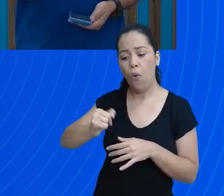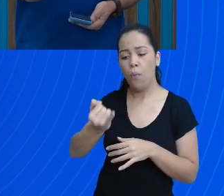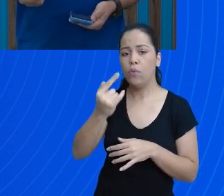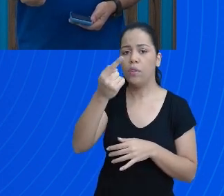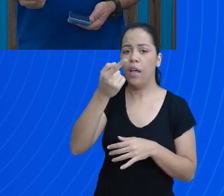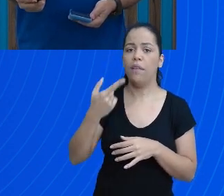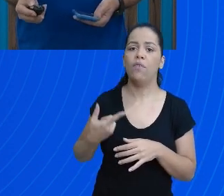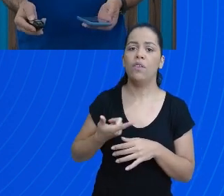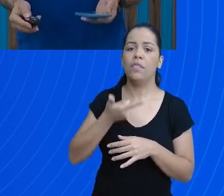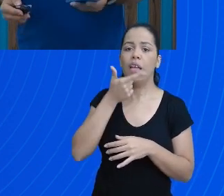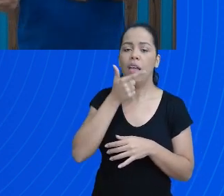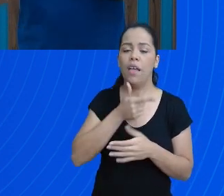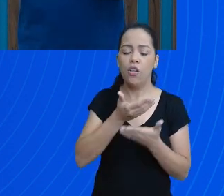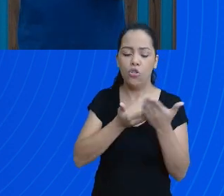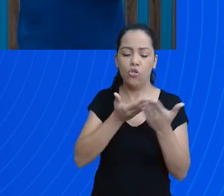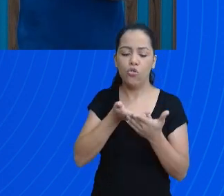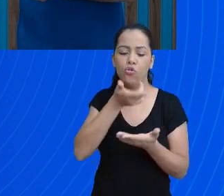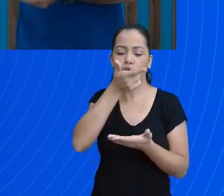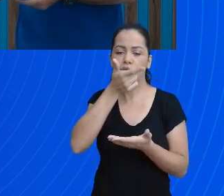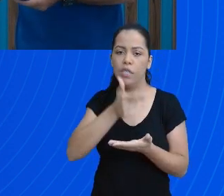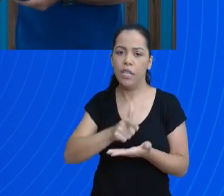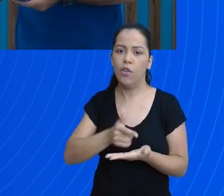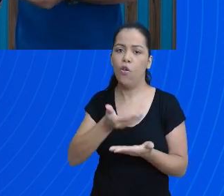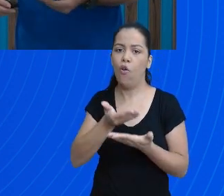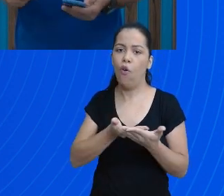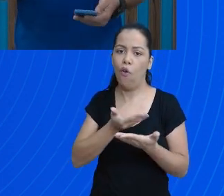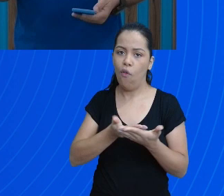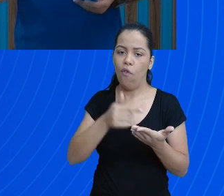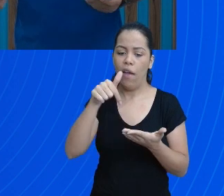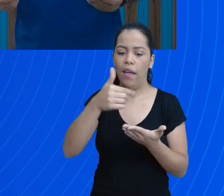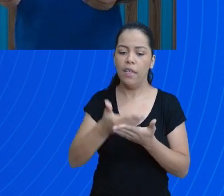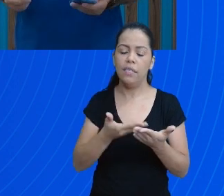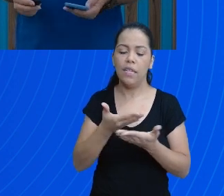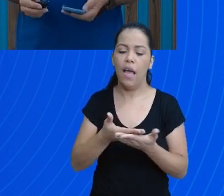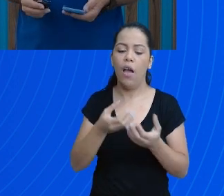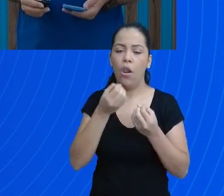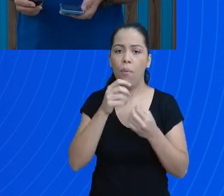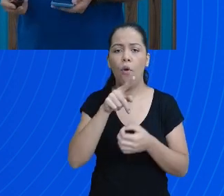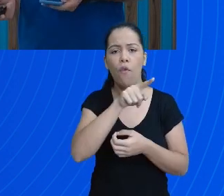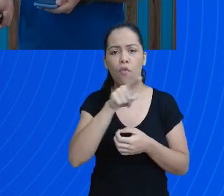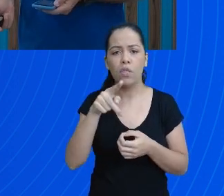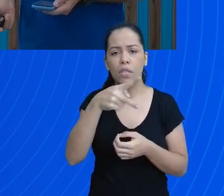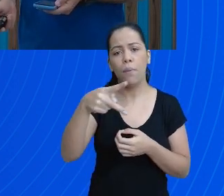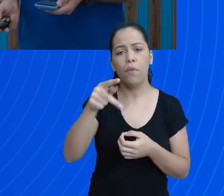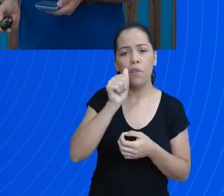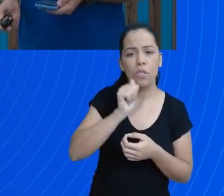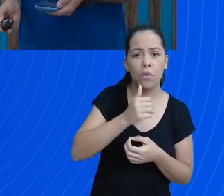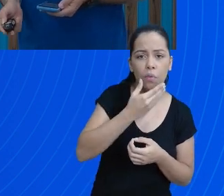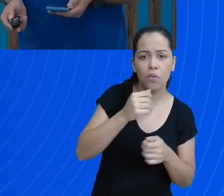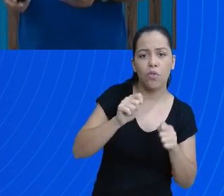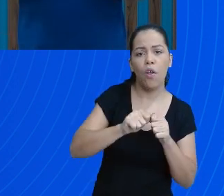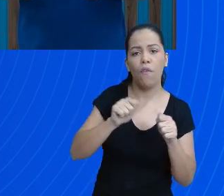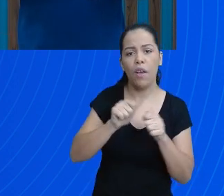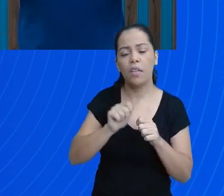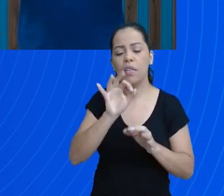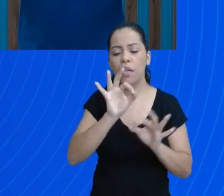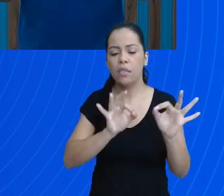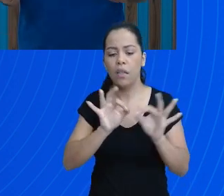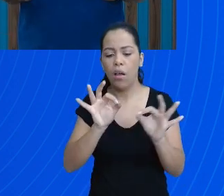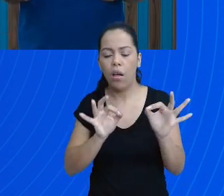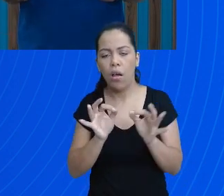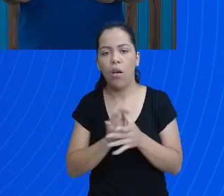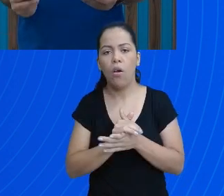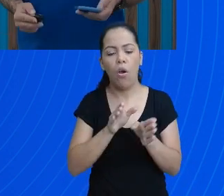colega professor, professora, quando trouxer para dentro de sala, fazer essas observações, tá certo? Mas para